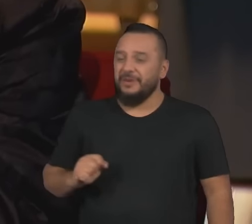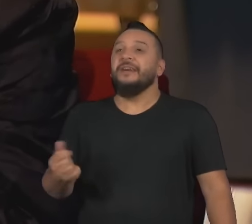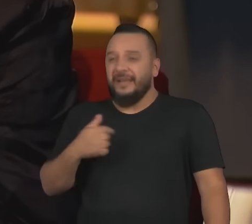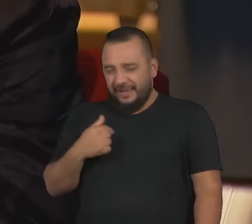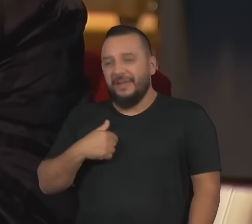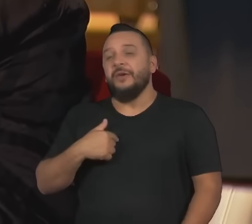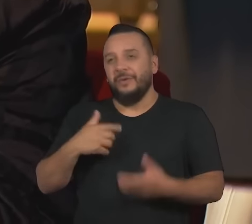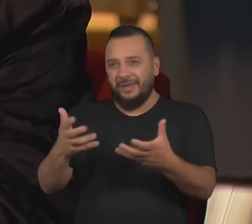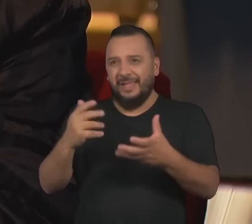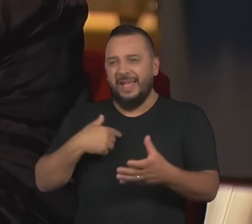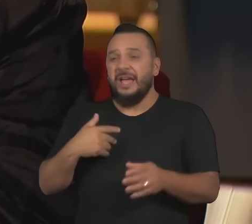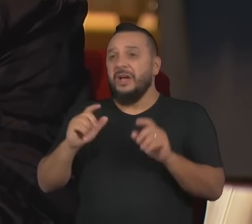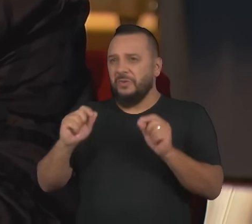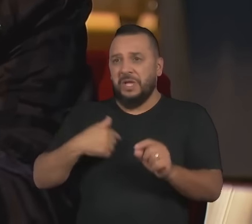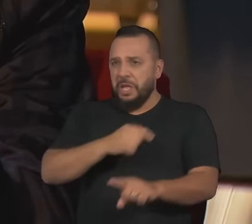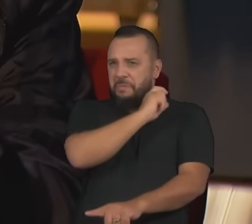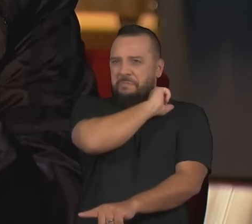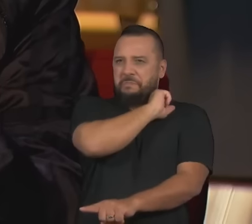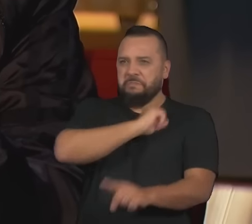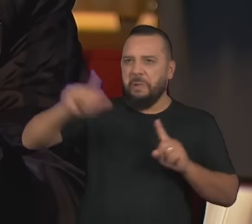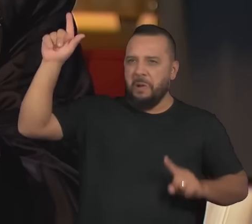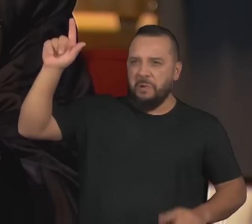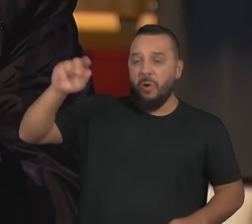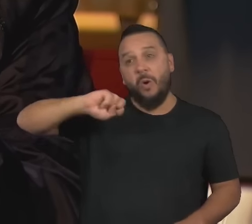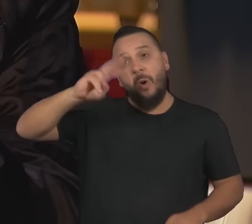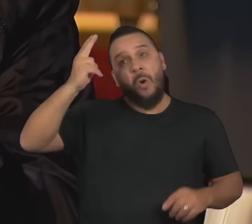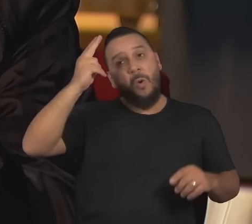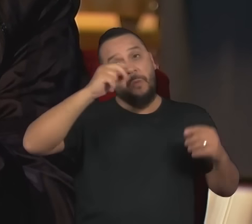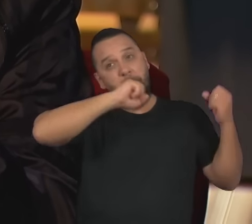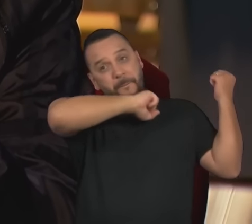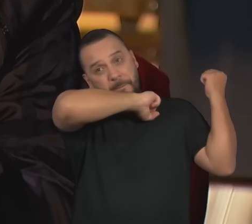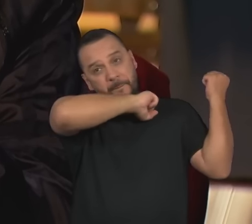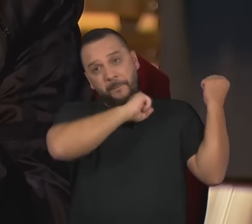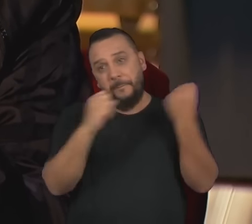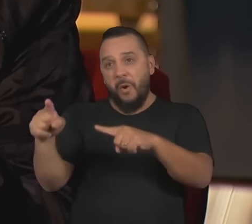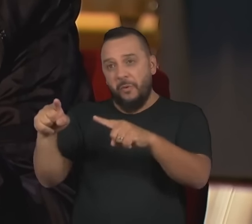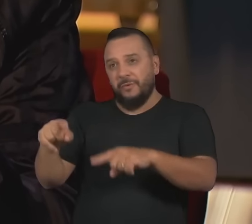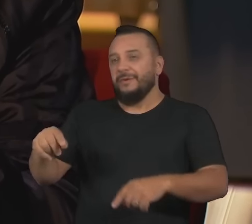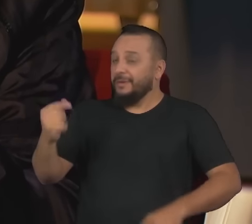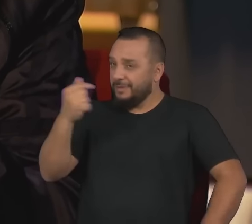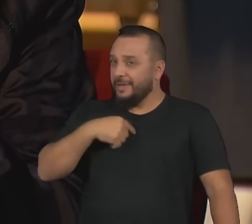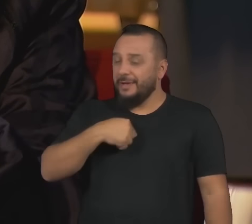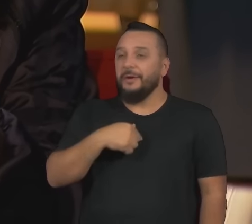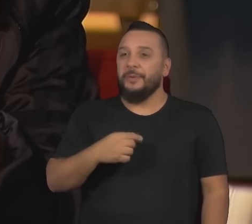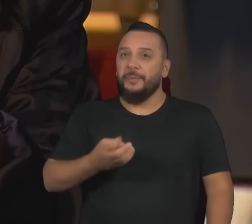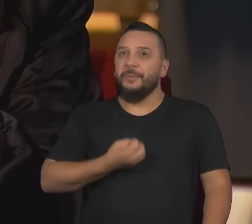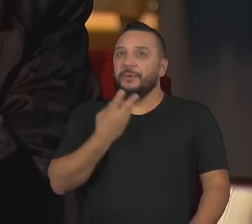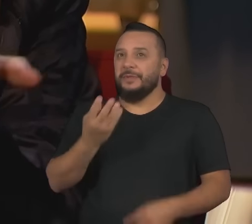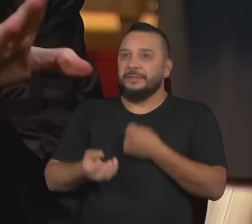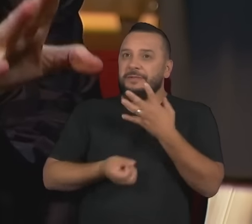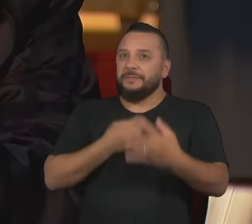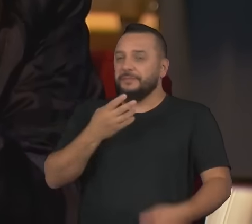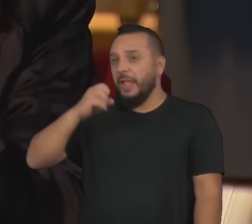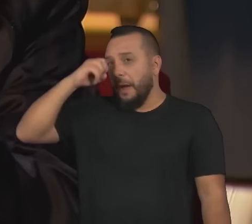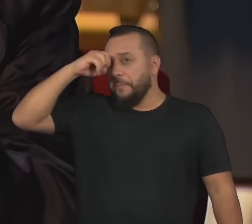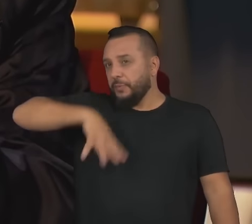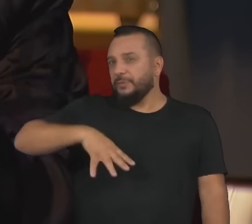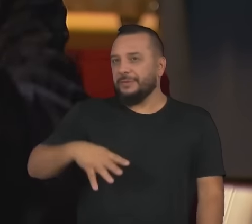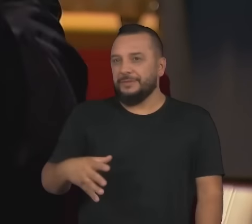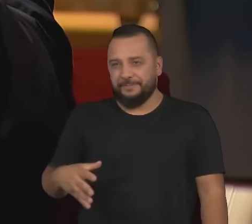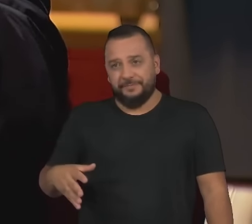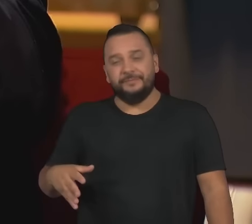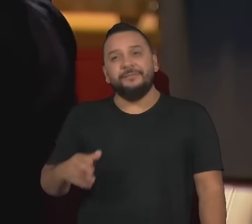chutar a porta. E aí vem tudo isso que você está falando, dessa poesia bruta, que está na